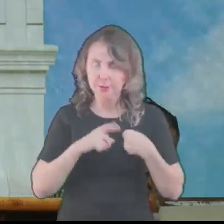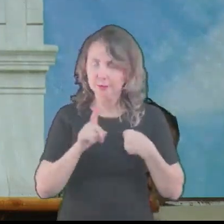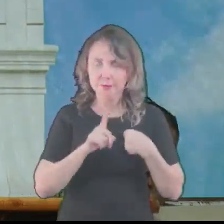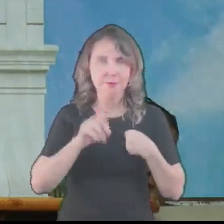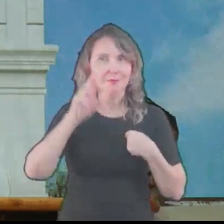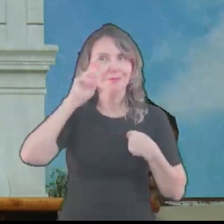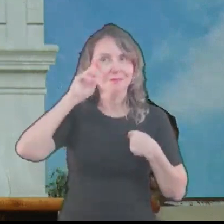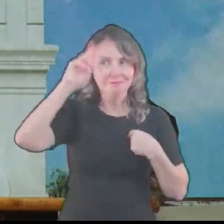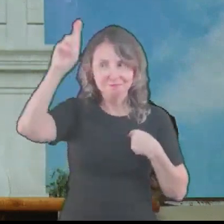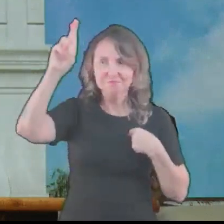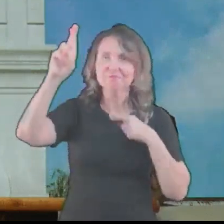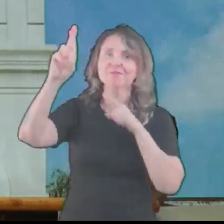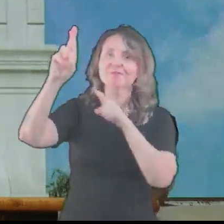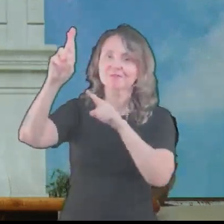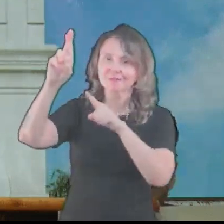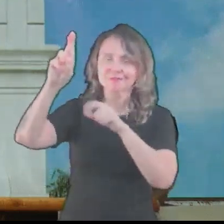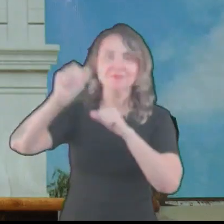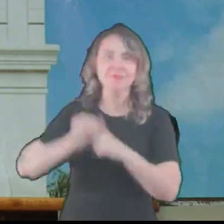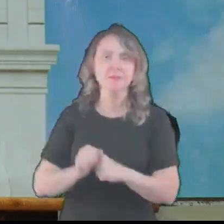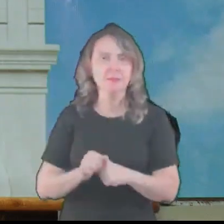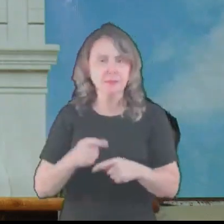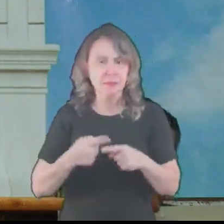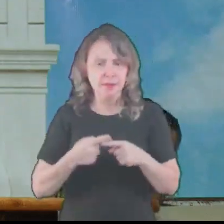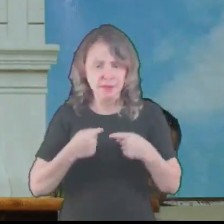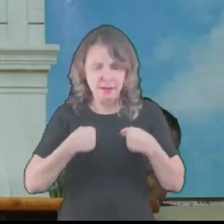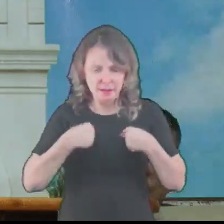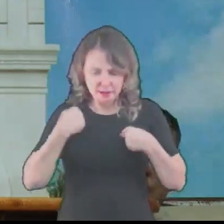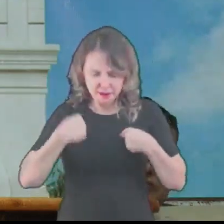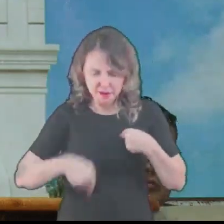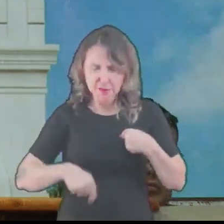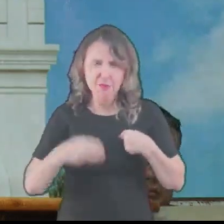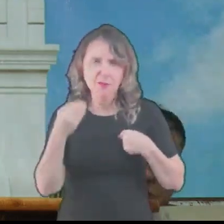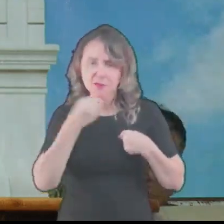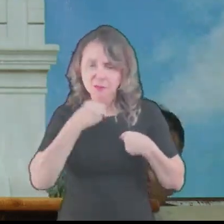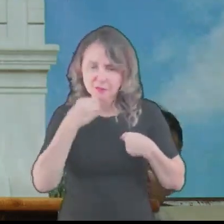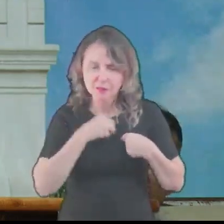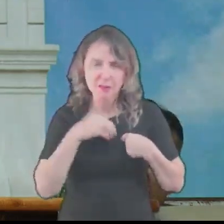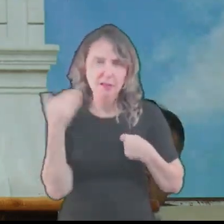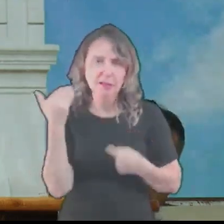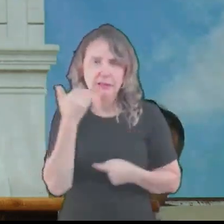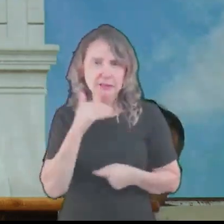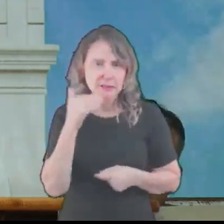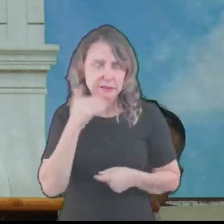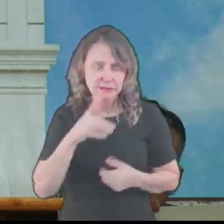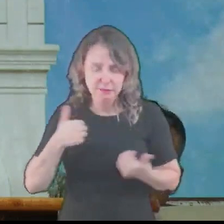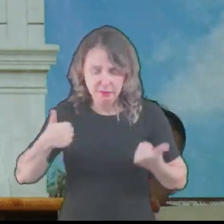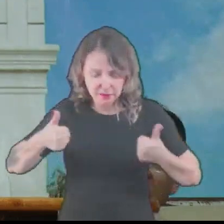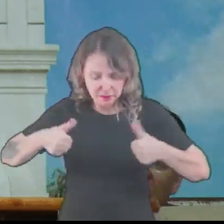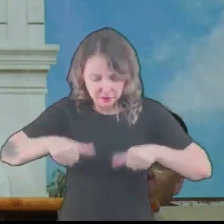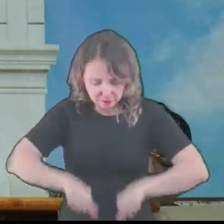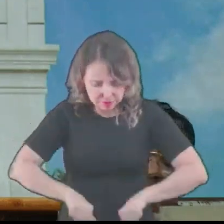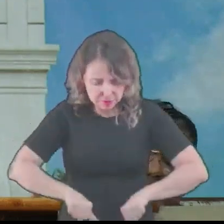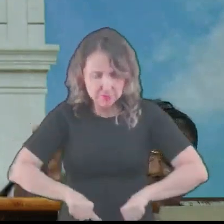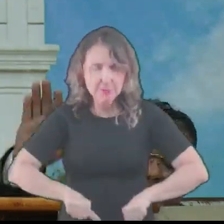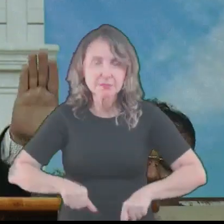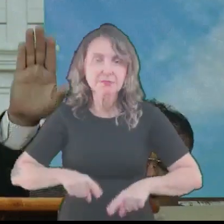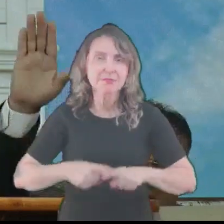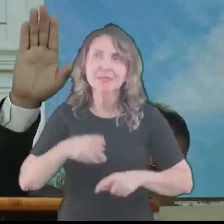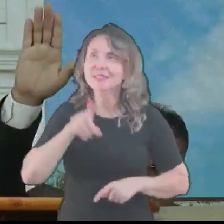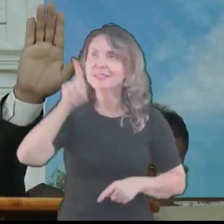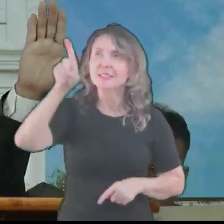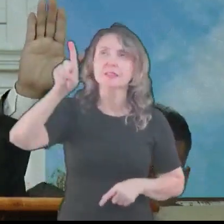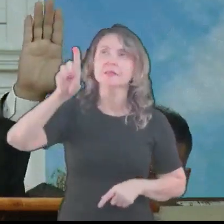Senhor. Por quê? Porque eu sou fraco, limitado, decadente, mas o Eterno é forte,